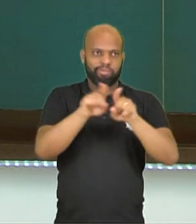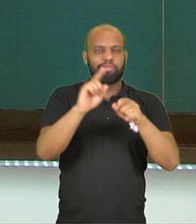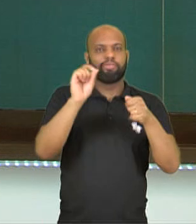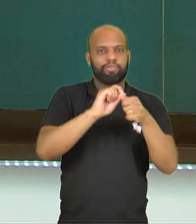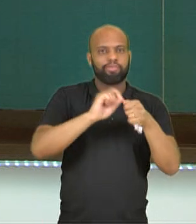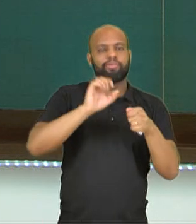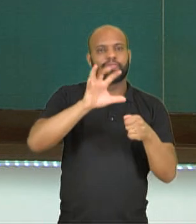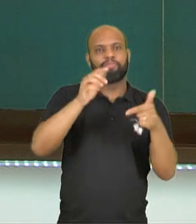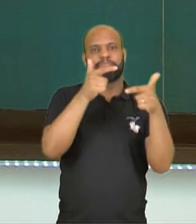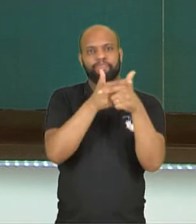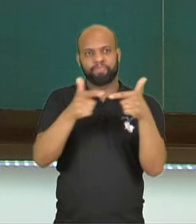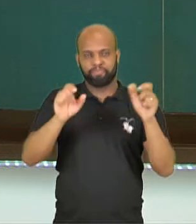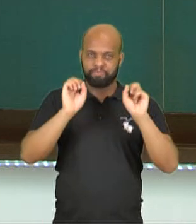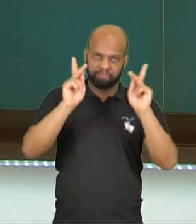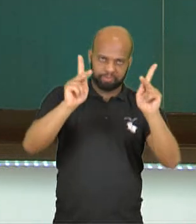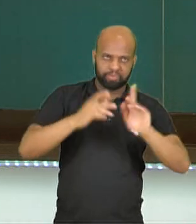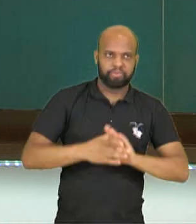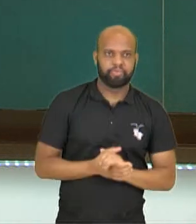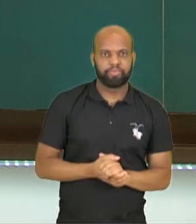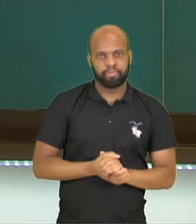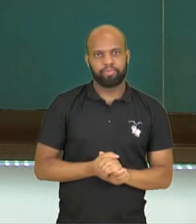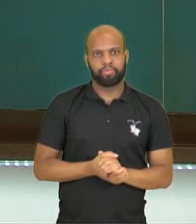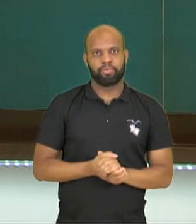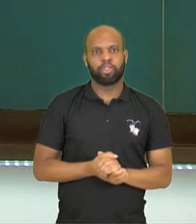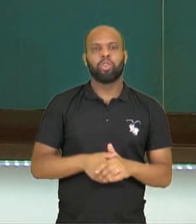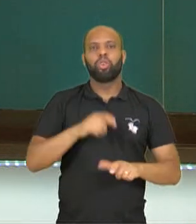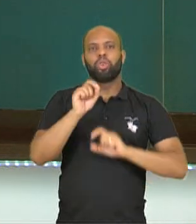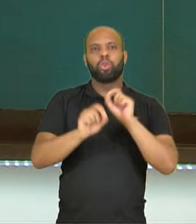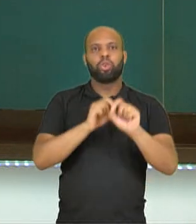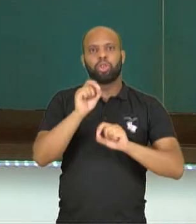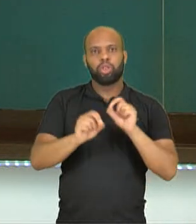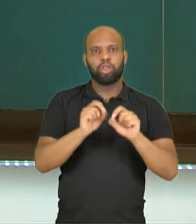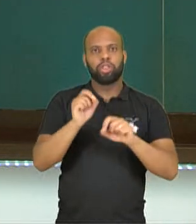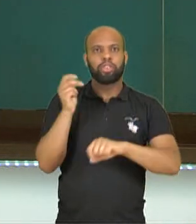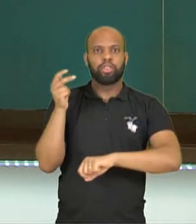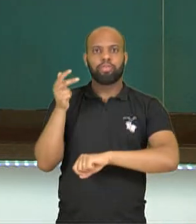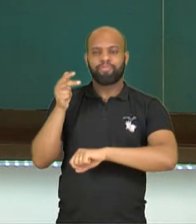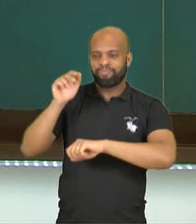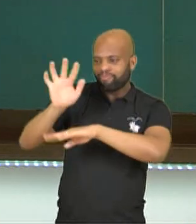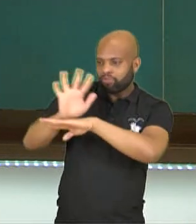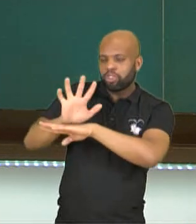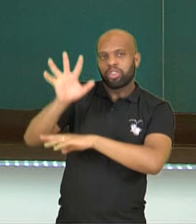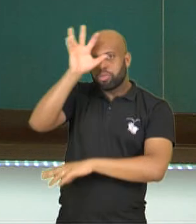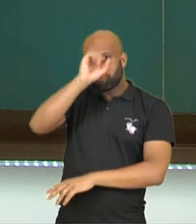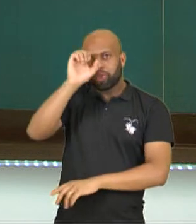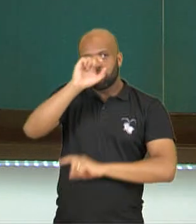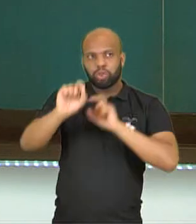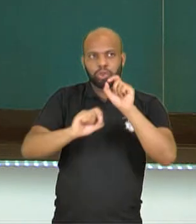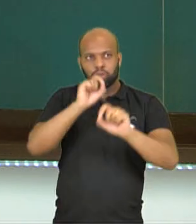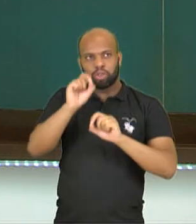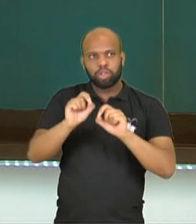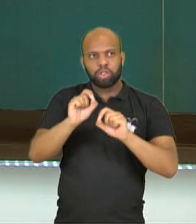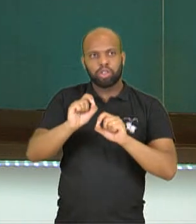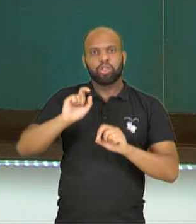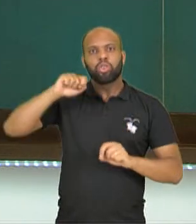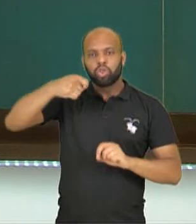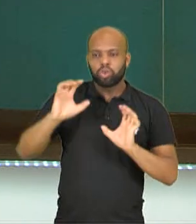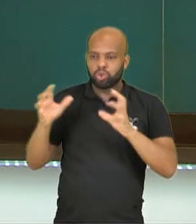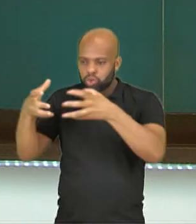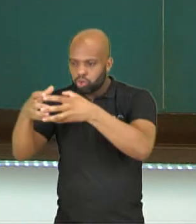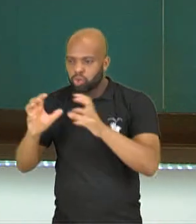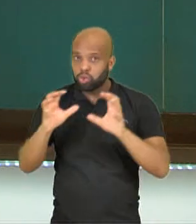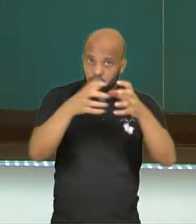fazendo essa divisão, ok? Então, nesse vídeo, nós falamos sobre esses